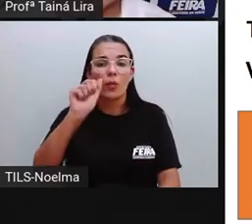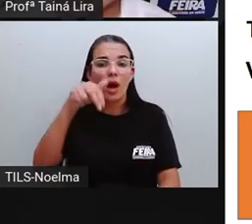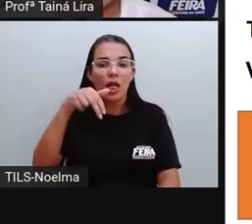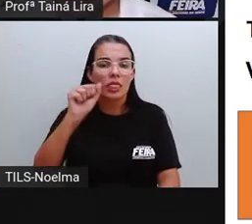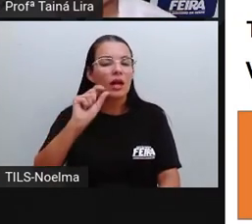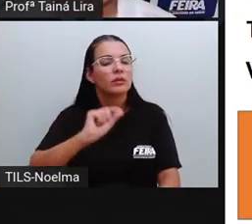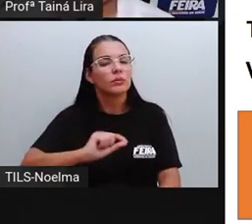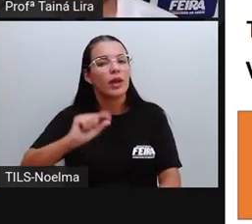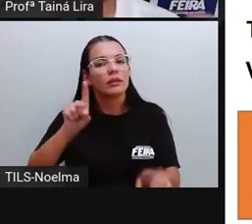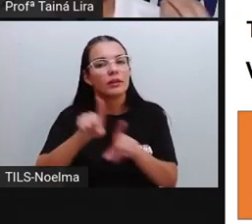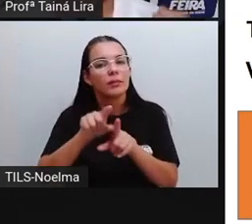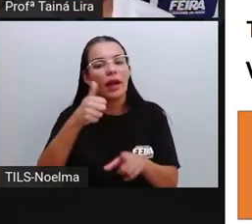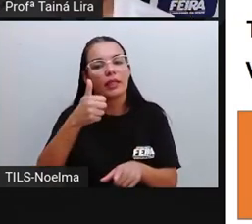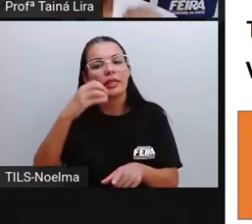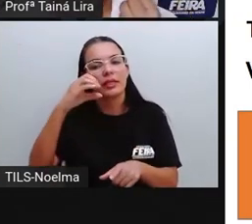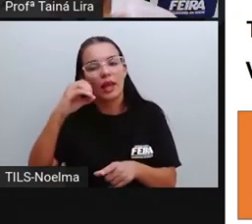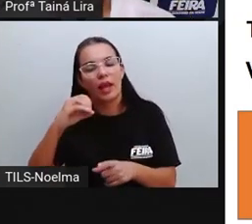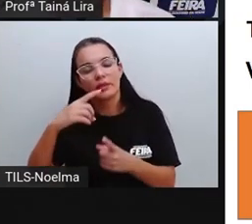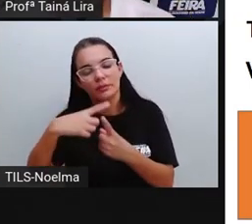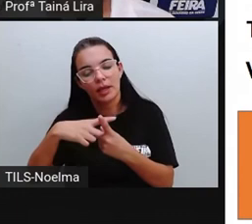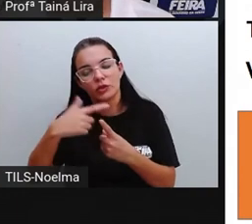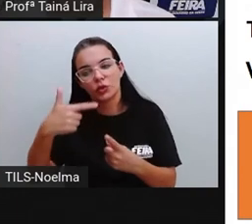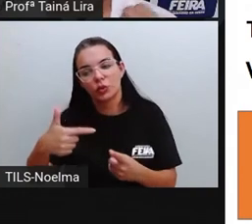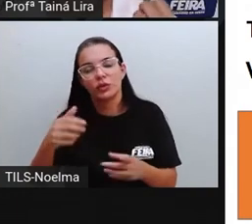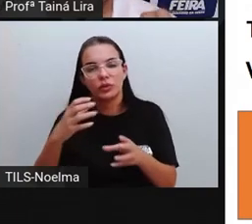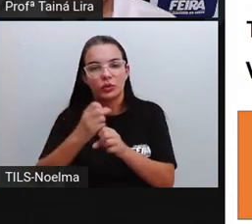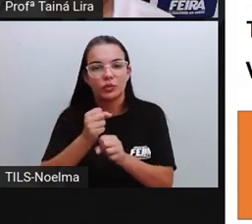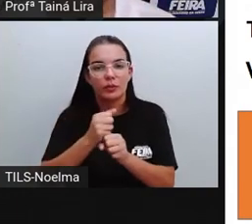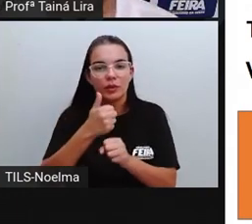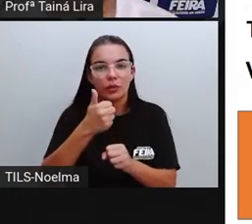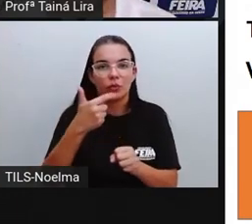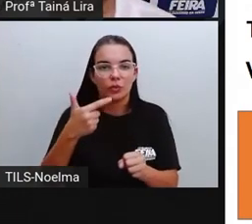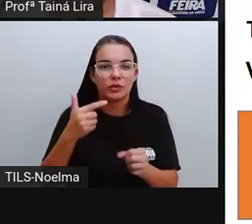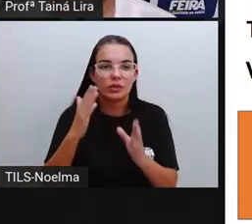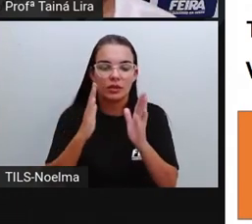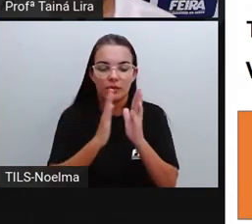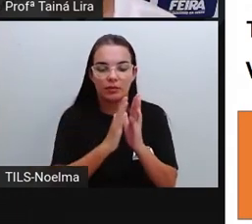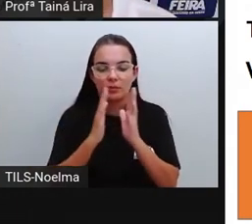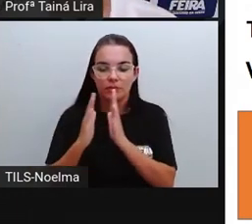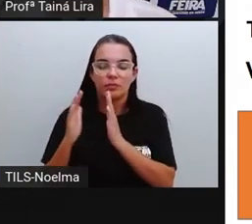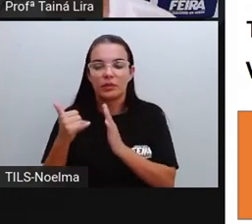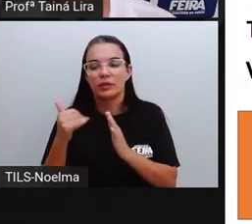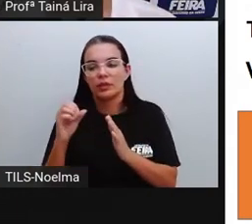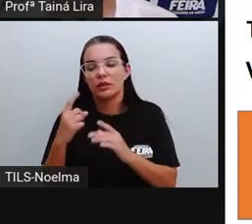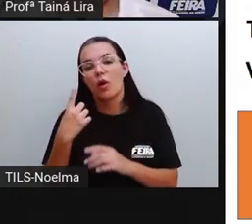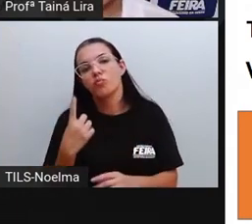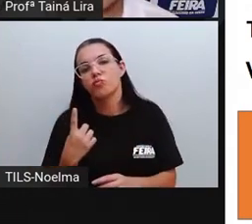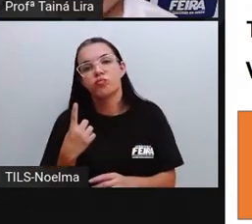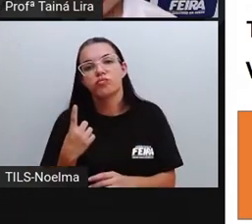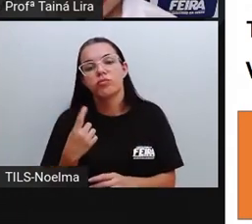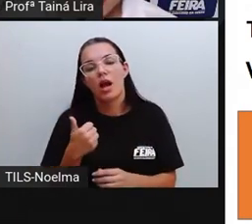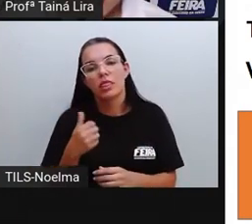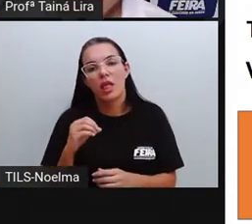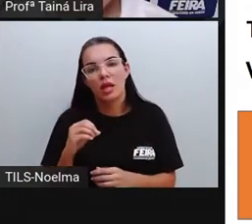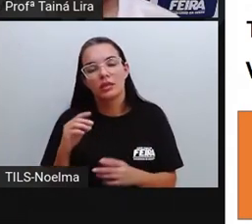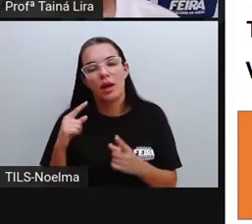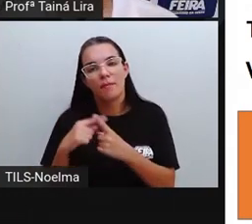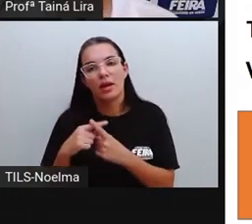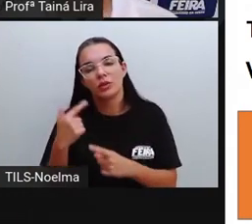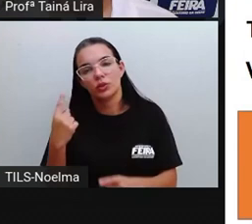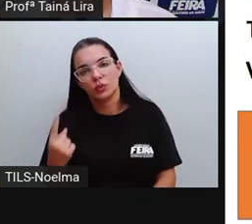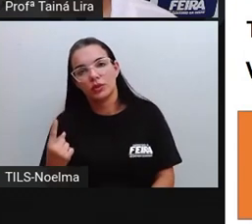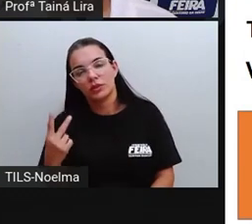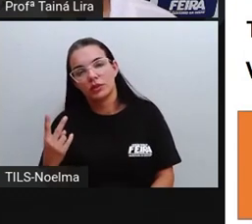Luana também, ó, Luana fez 12 pontos, eu separei, ó, grupos de 10. Eu só consegui formar um grupo de 10